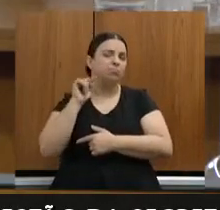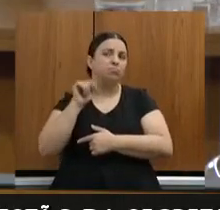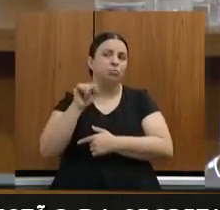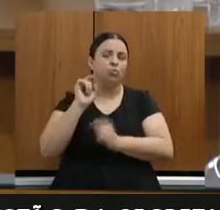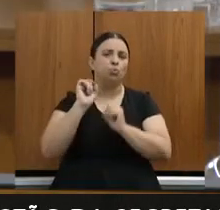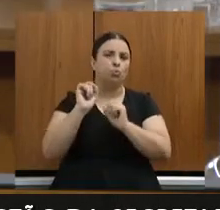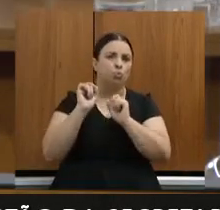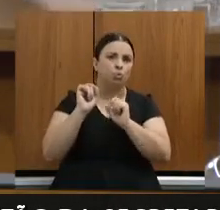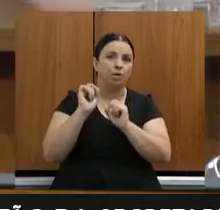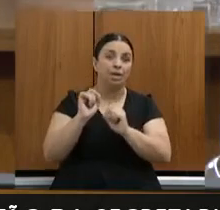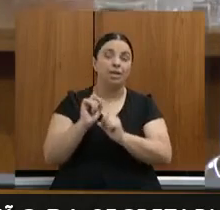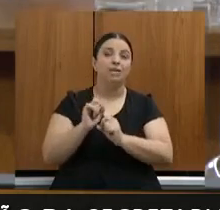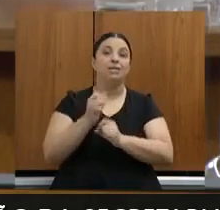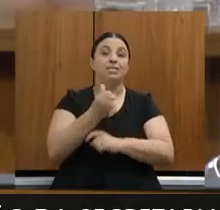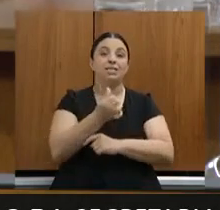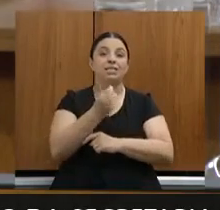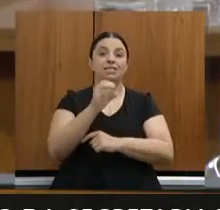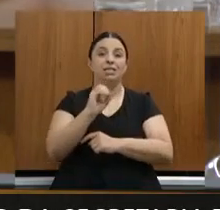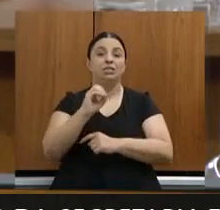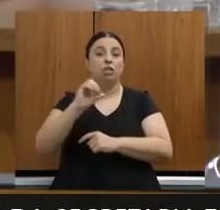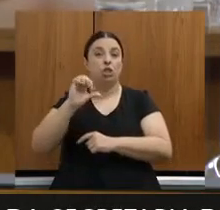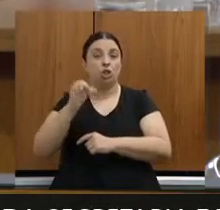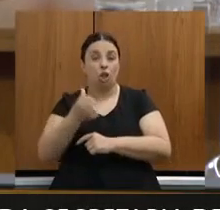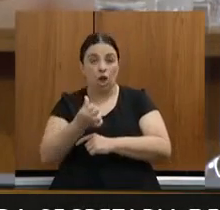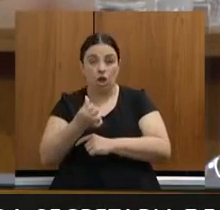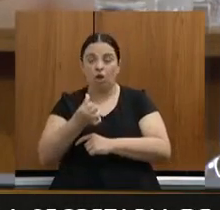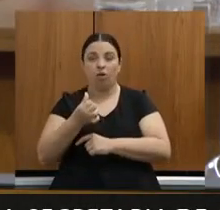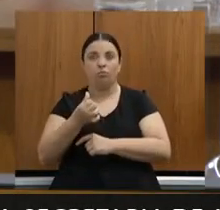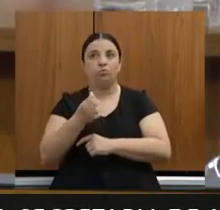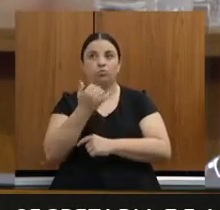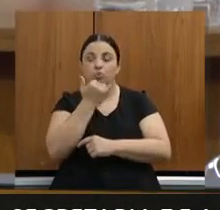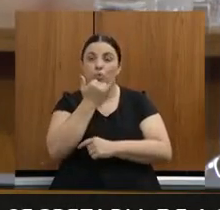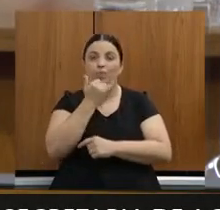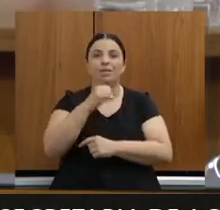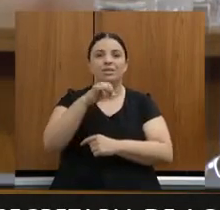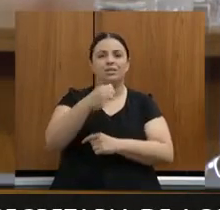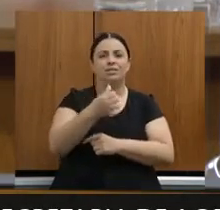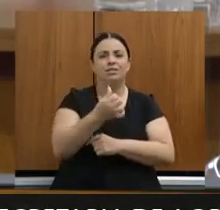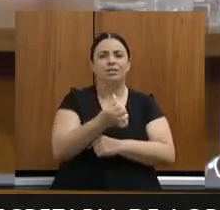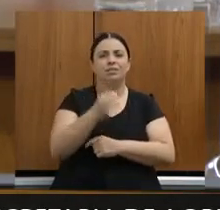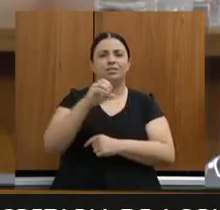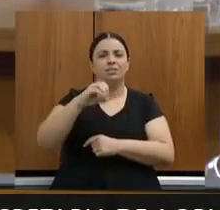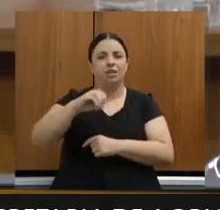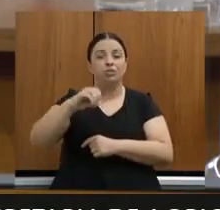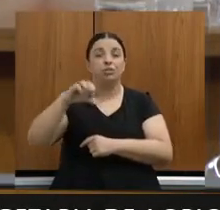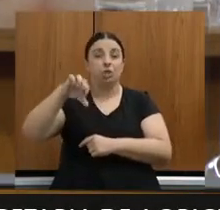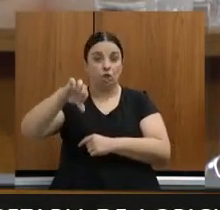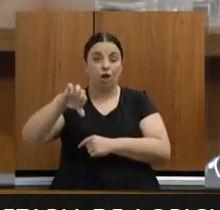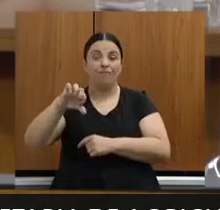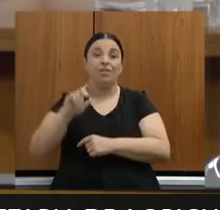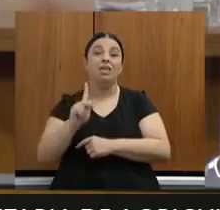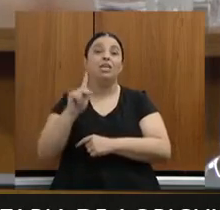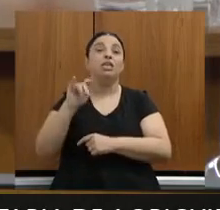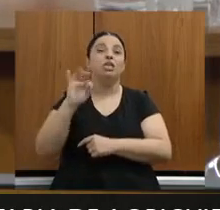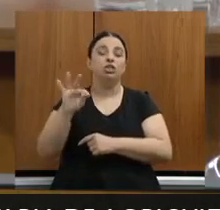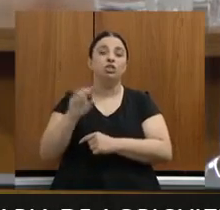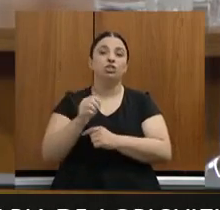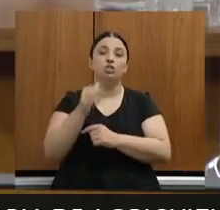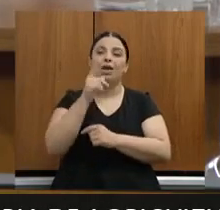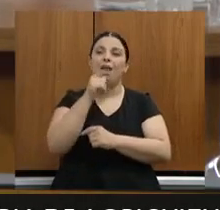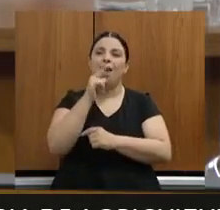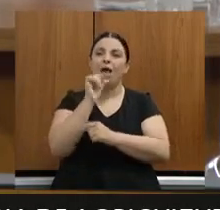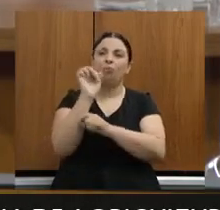kits de irrigação em 59 municípios esses kits de irrigação também ajudam muitos nós agricultores